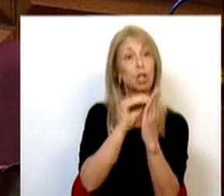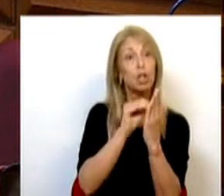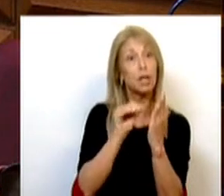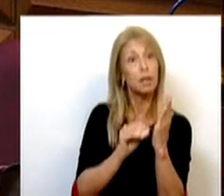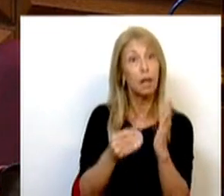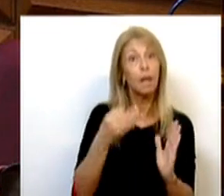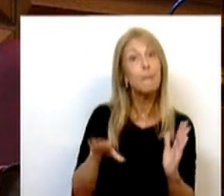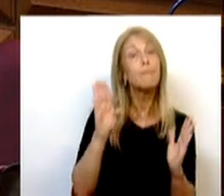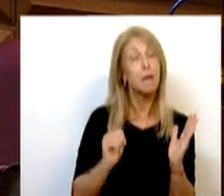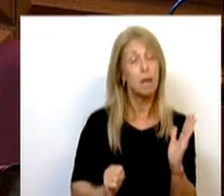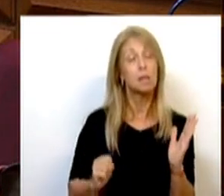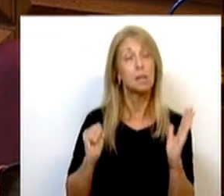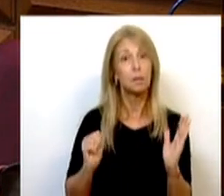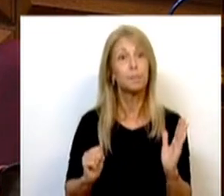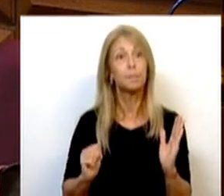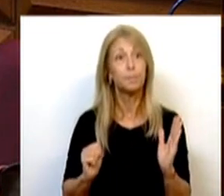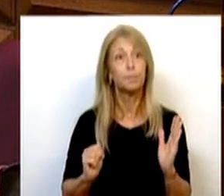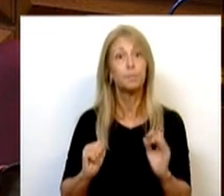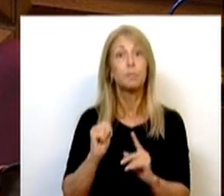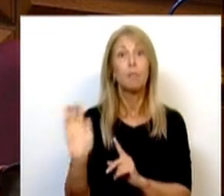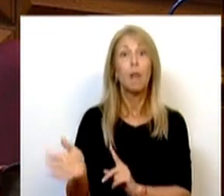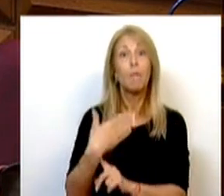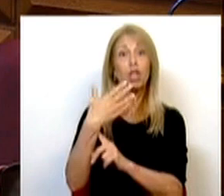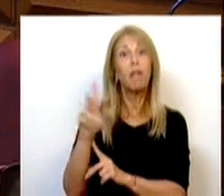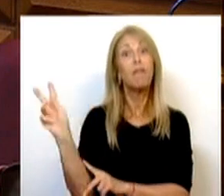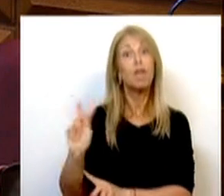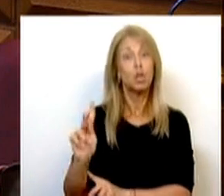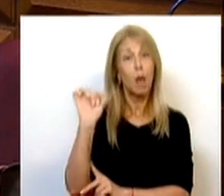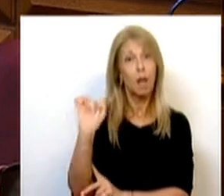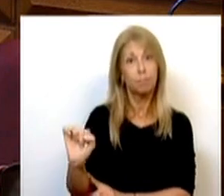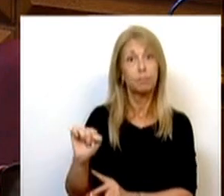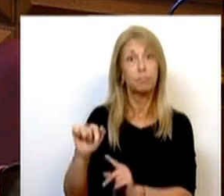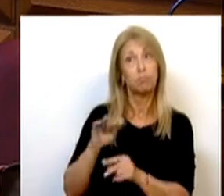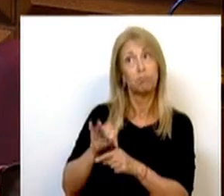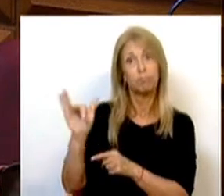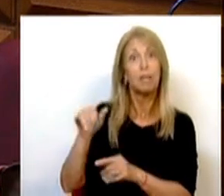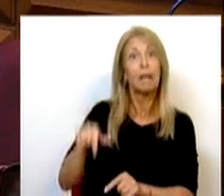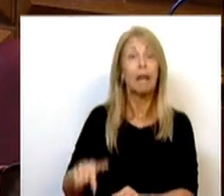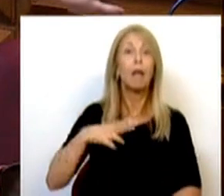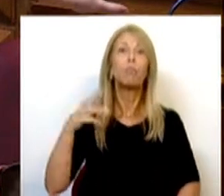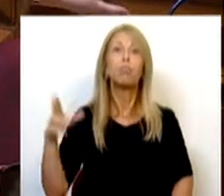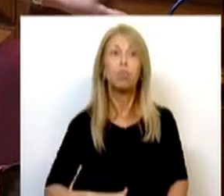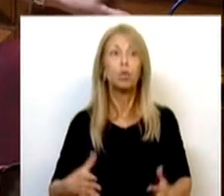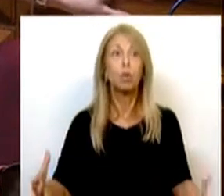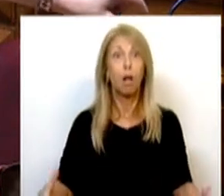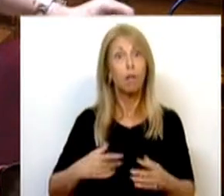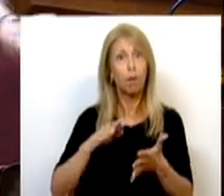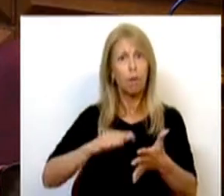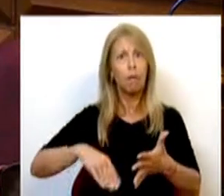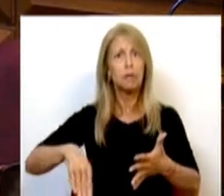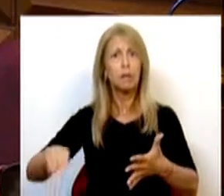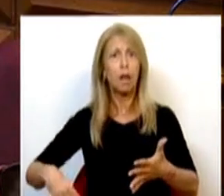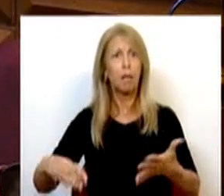pelo Partido Socialista à Embaixada da Venezuela, aqui em Portugal, que foi assinada aqui pelas bancadas